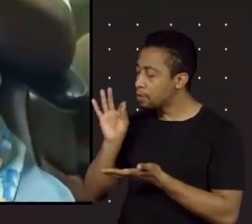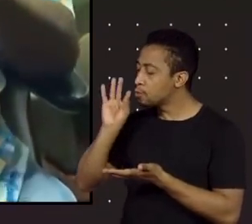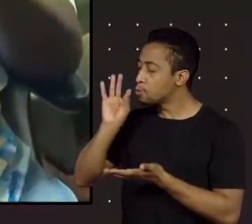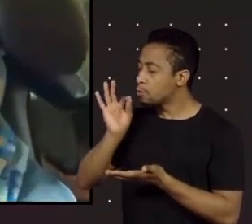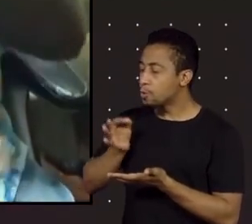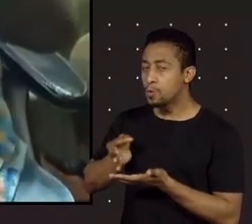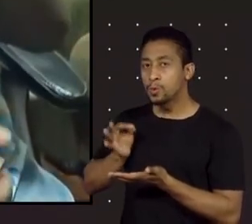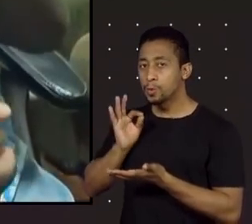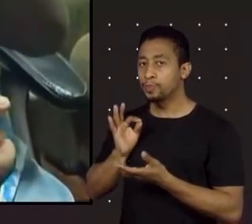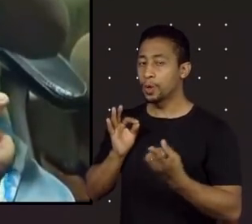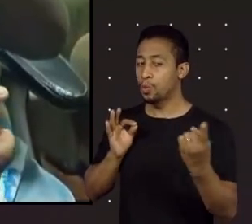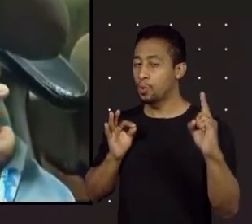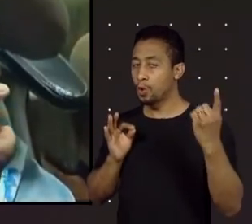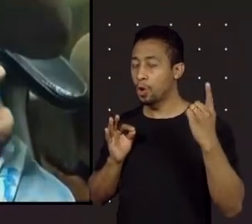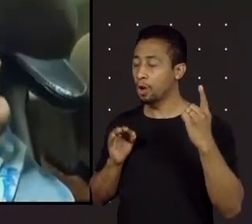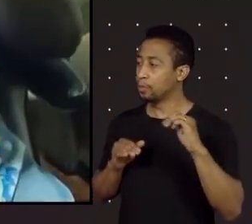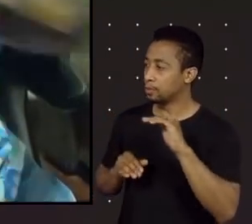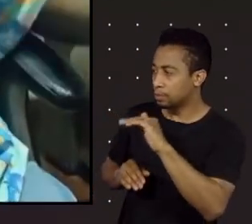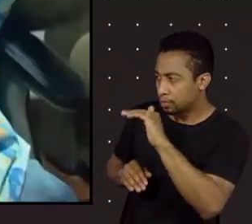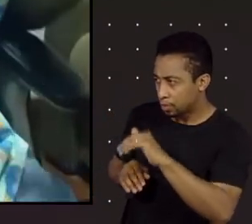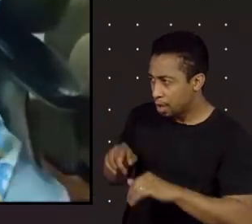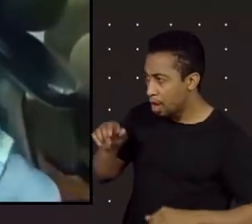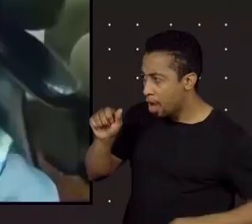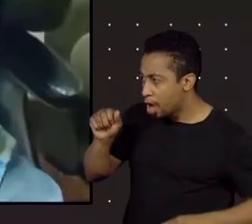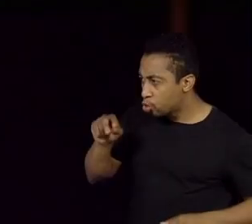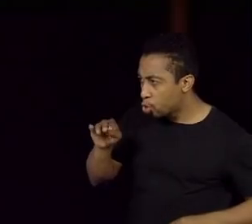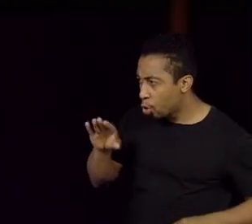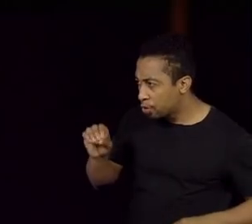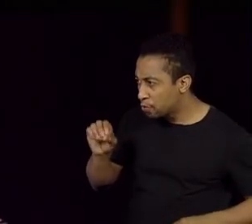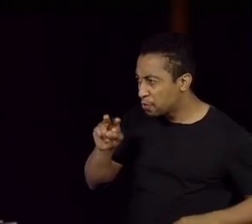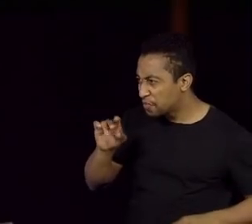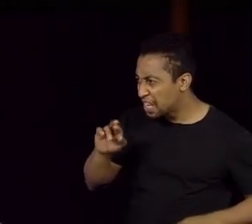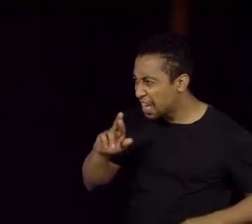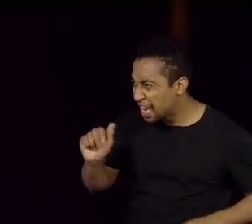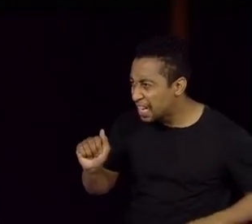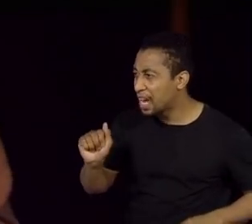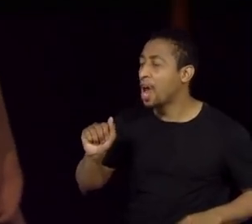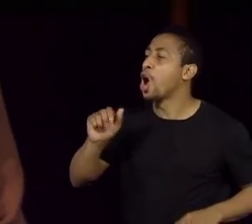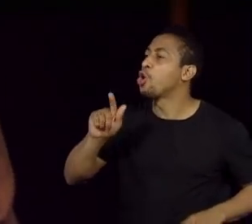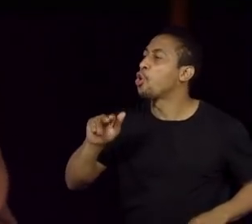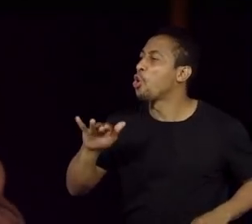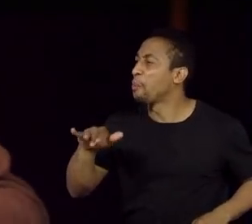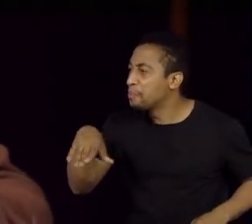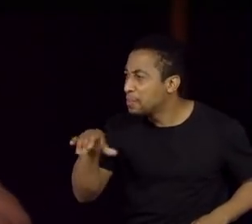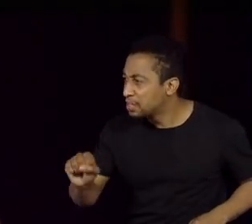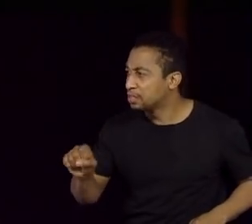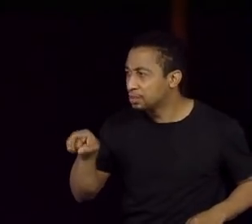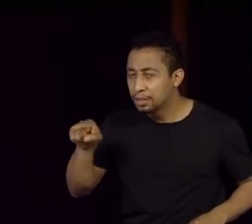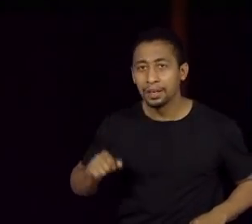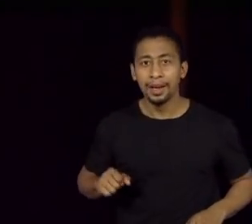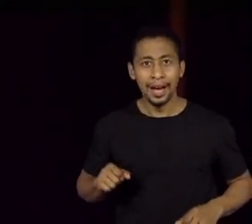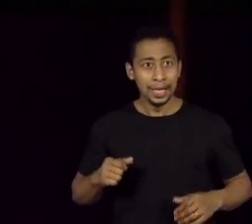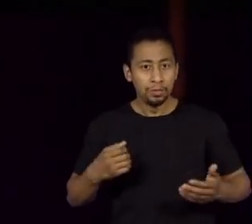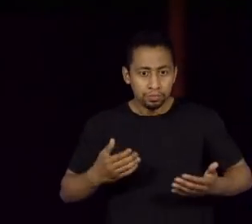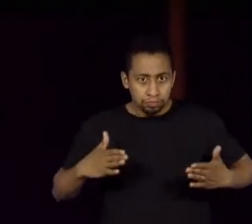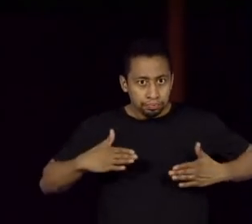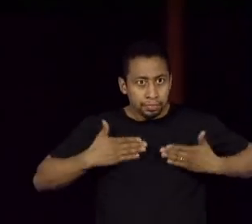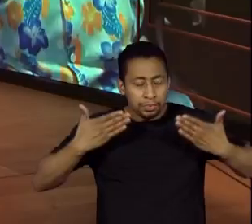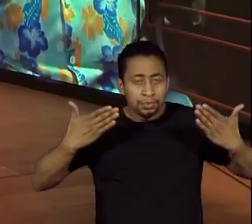um senhor e disse, seu Antônio Viana Gomes. Eu não ouvi esse nome já quase uns 10 anos.